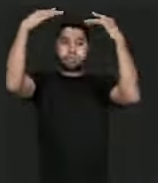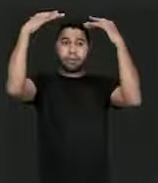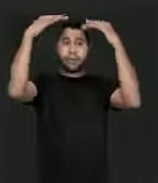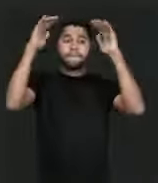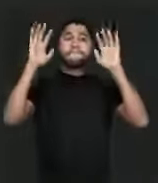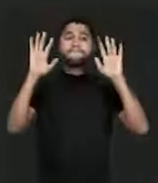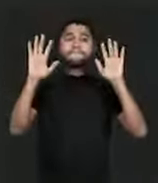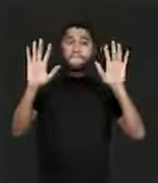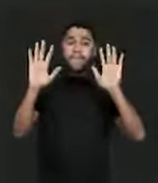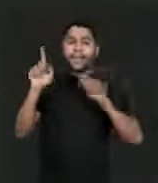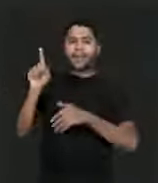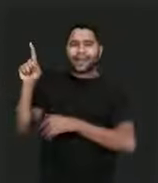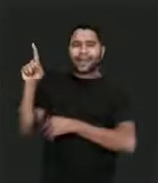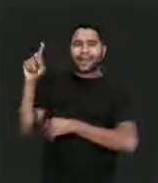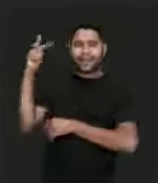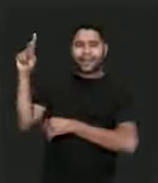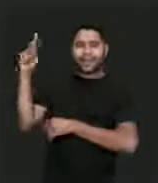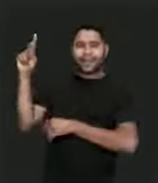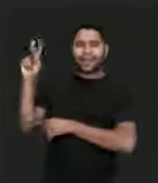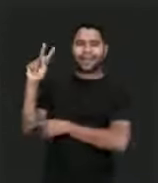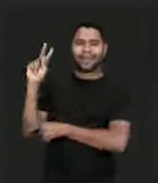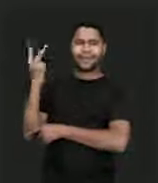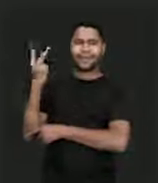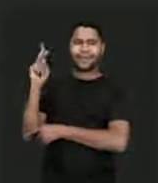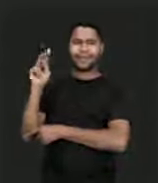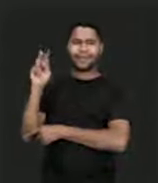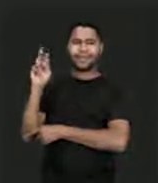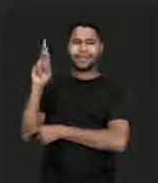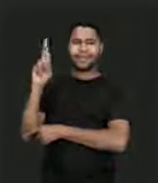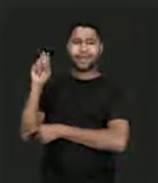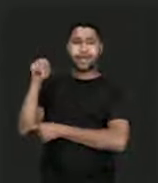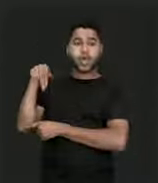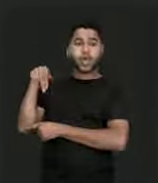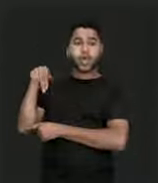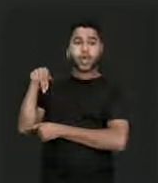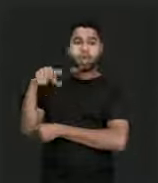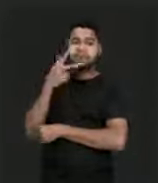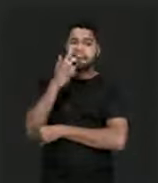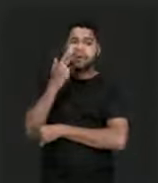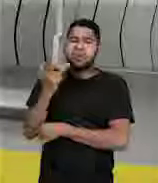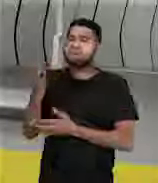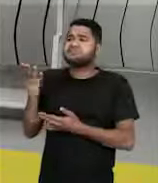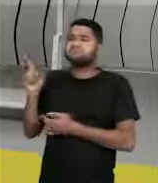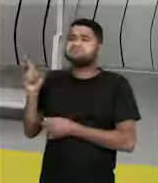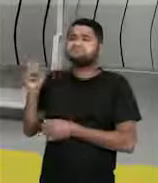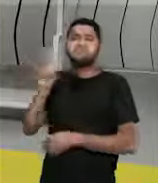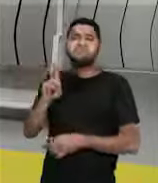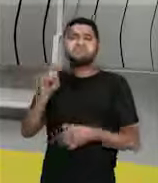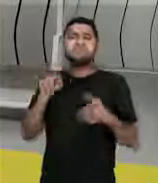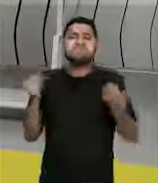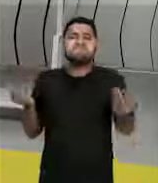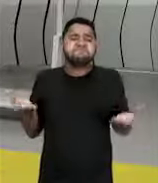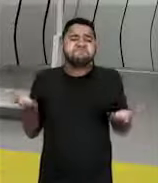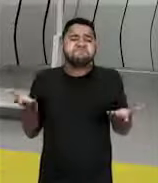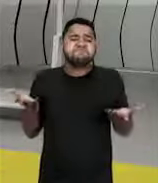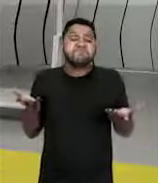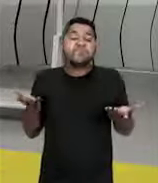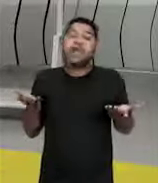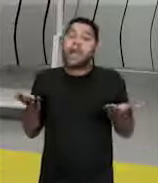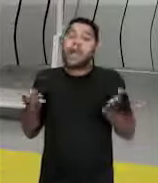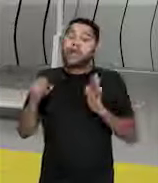a máquina de Herón, naquela época, não tinha utilidade nenhuma. Somente a partir do